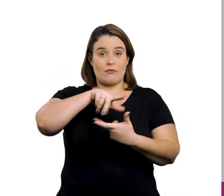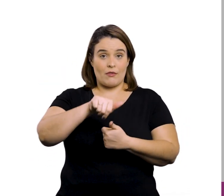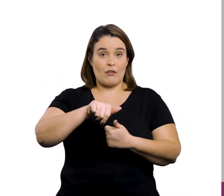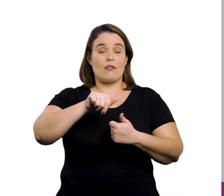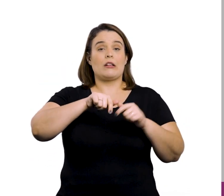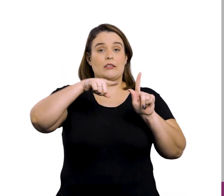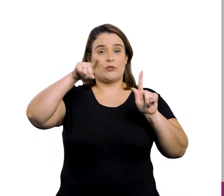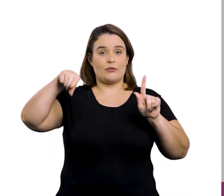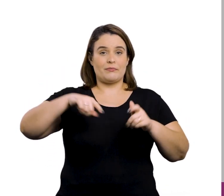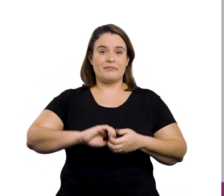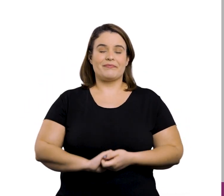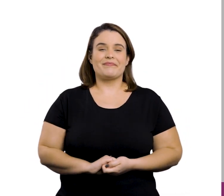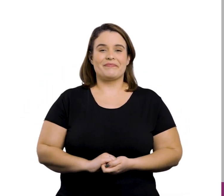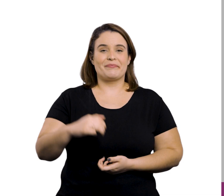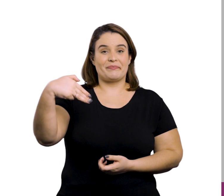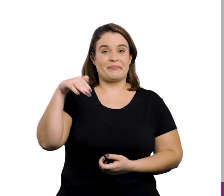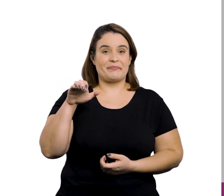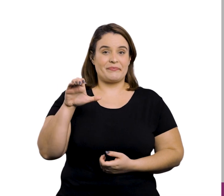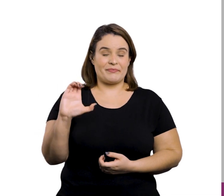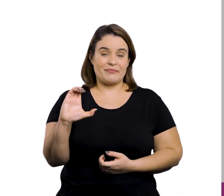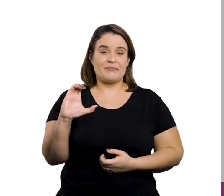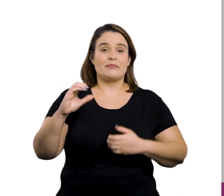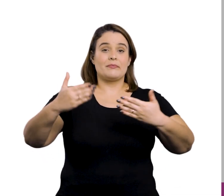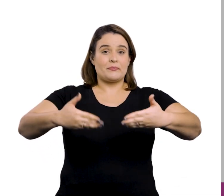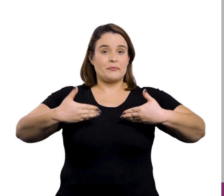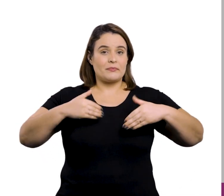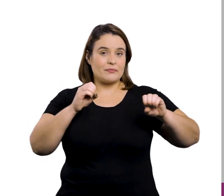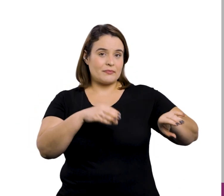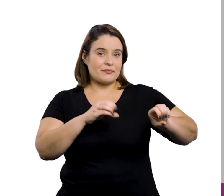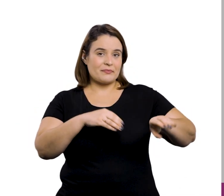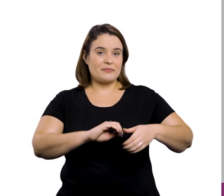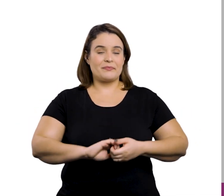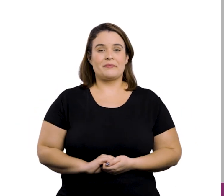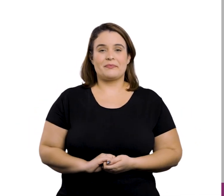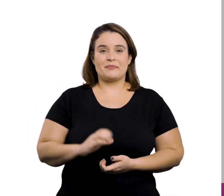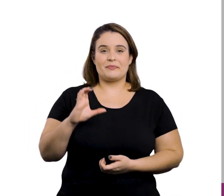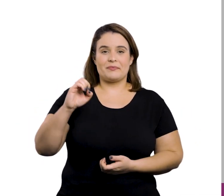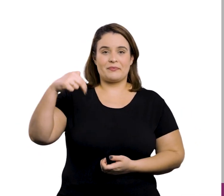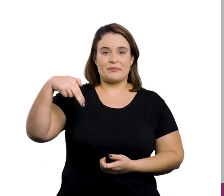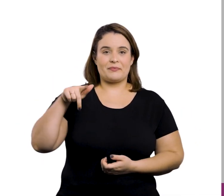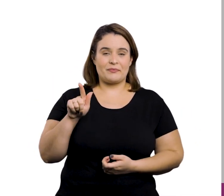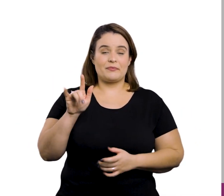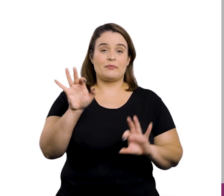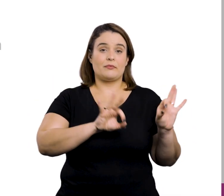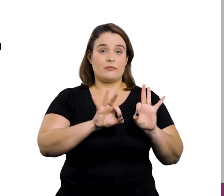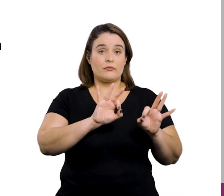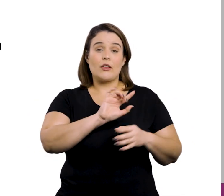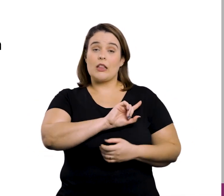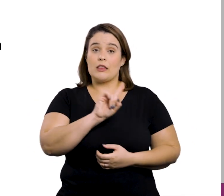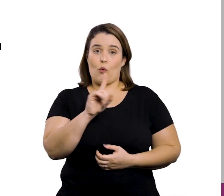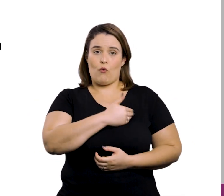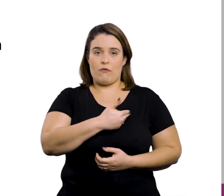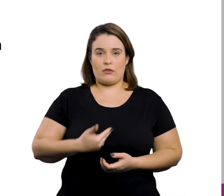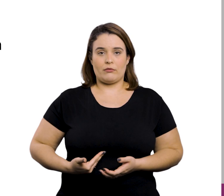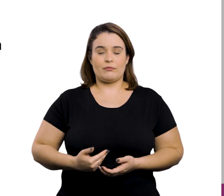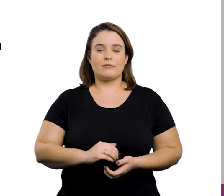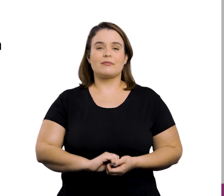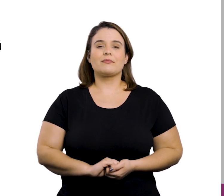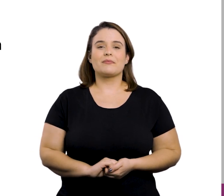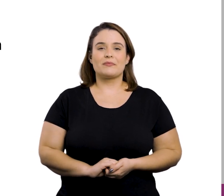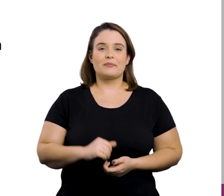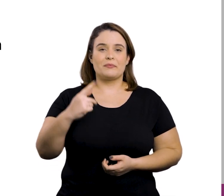Instituto Brasileiro de Geografia e Estatística. MEC – Ministério da Educação. ONG